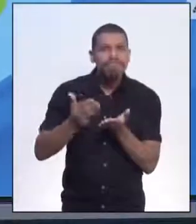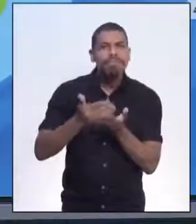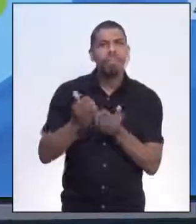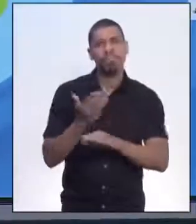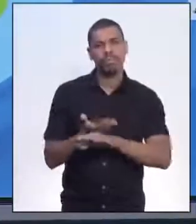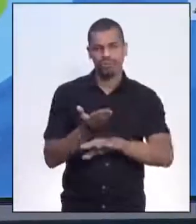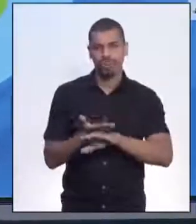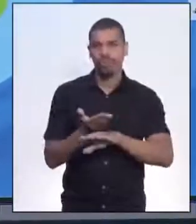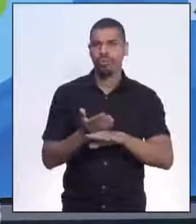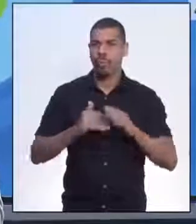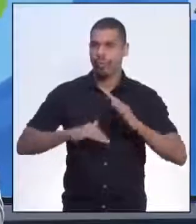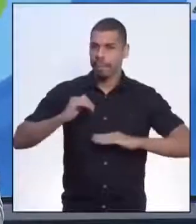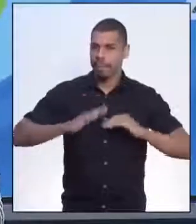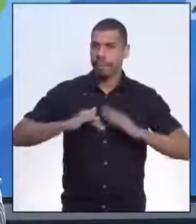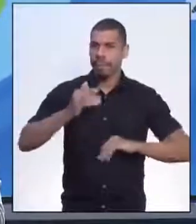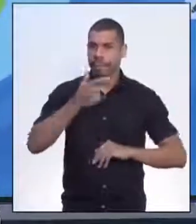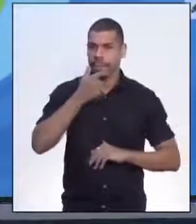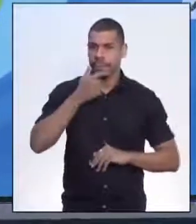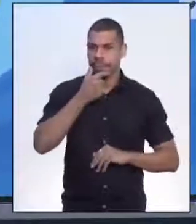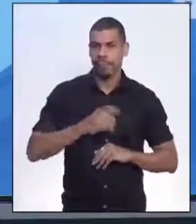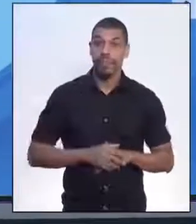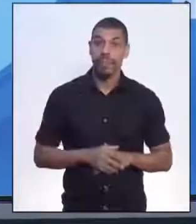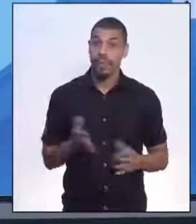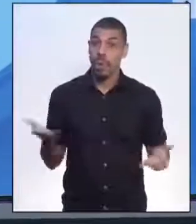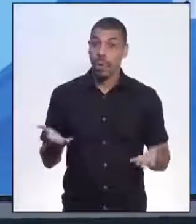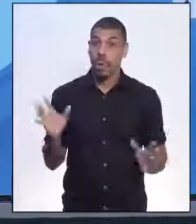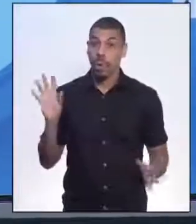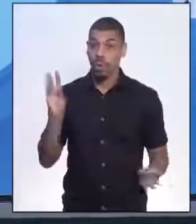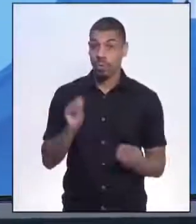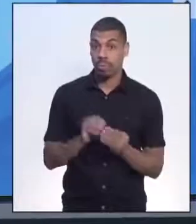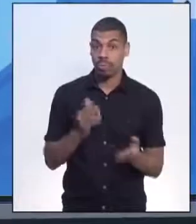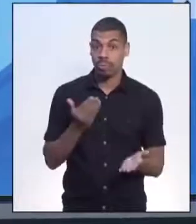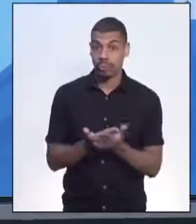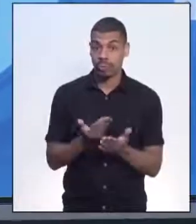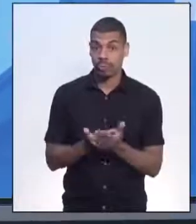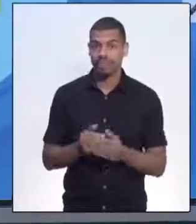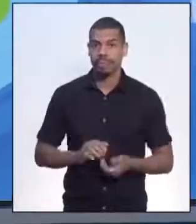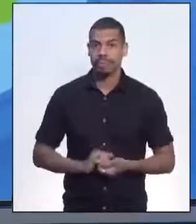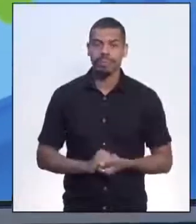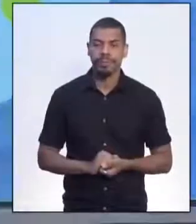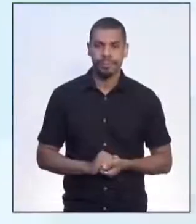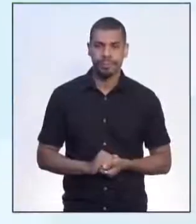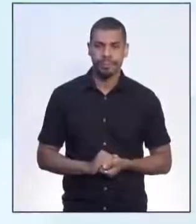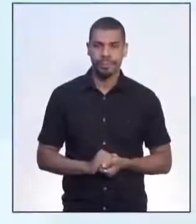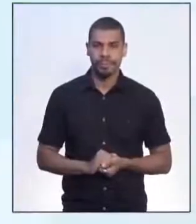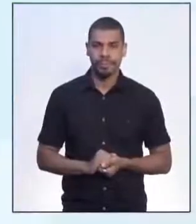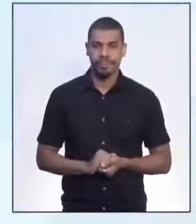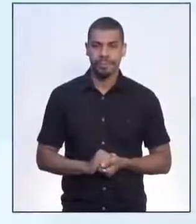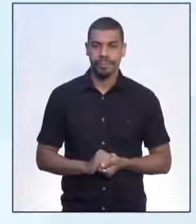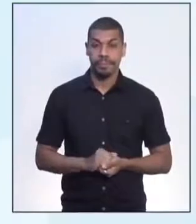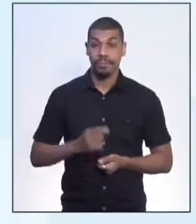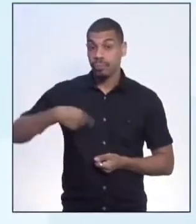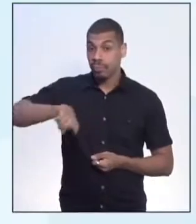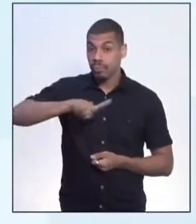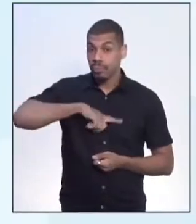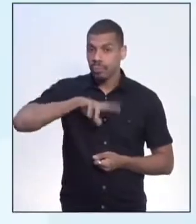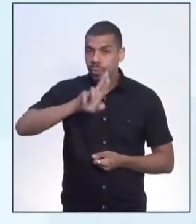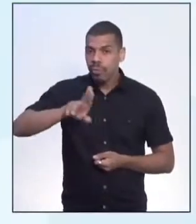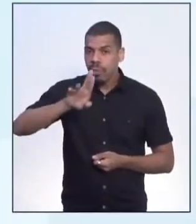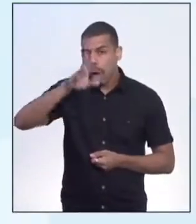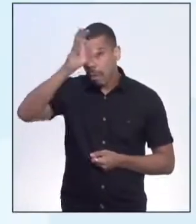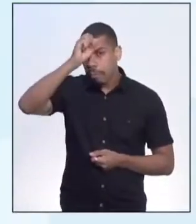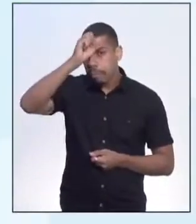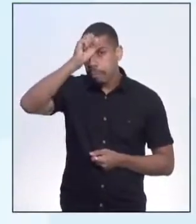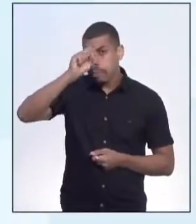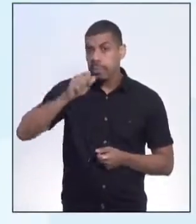seu vocabulário, ok? Então, o que nós estudamos para a nossa aula de hoje? What did you learn today? O que nós estudamos? Reading